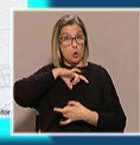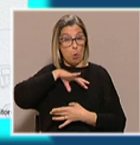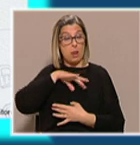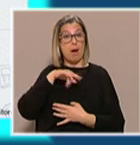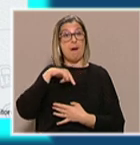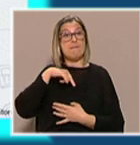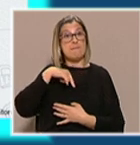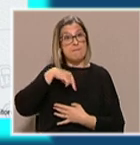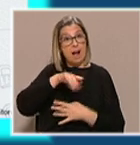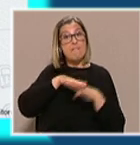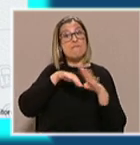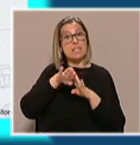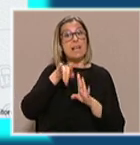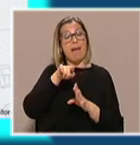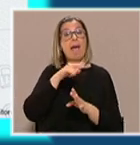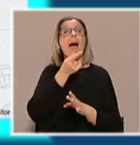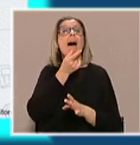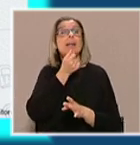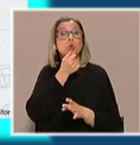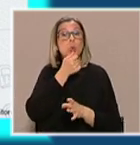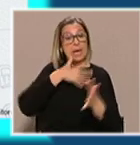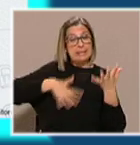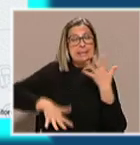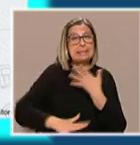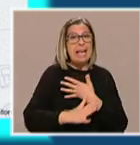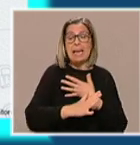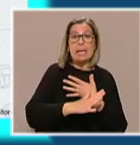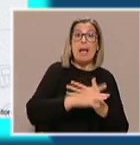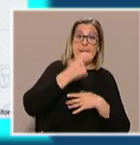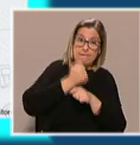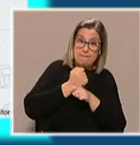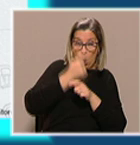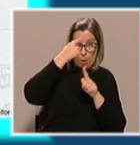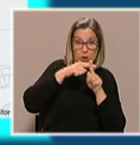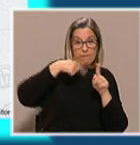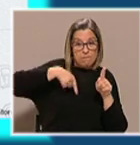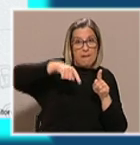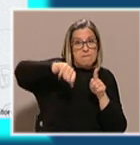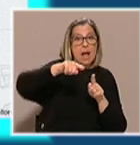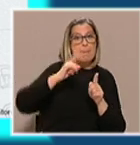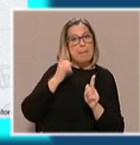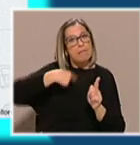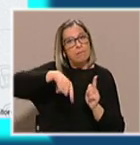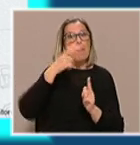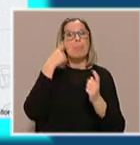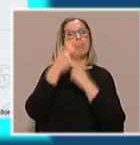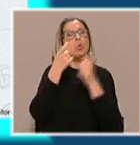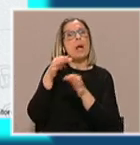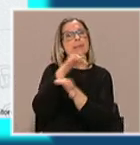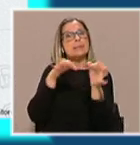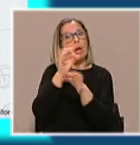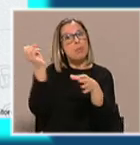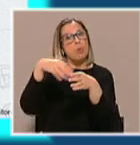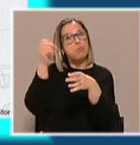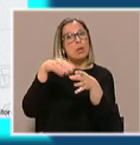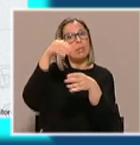que a glicose que está concentrada no sangue consiga chegar às células de modo a ser absorvida pelas mesmas e